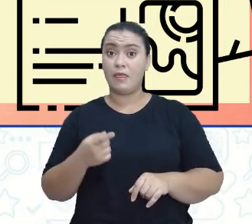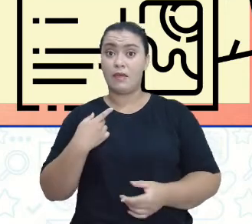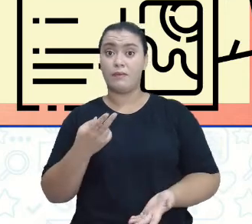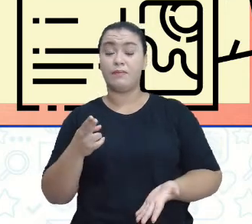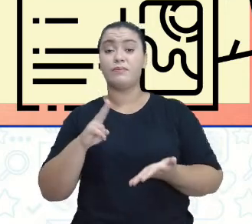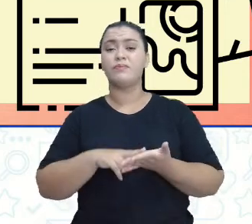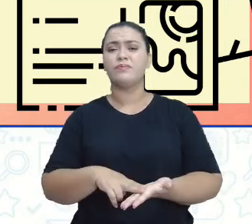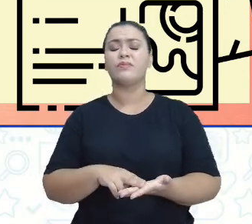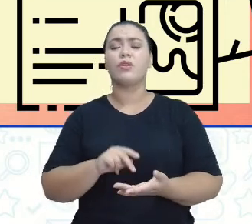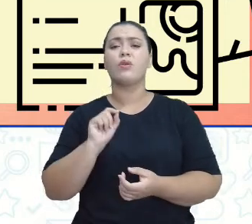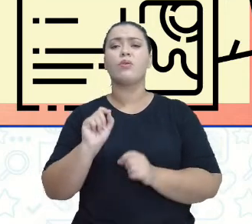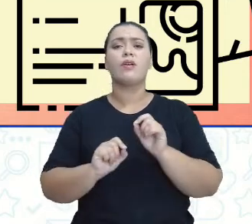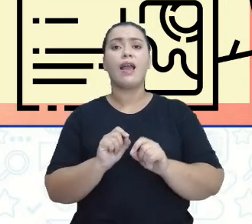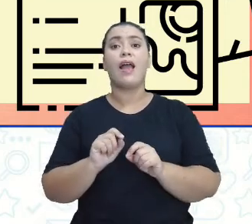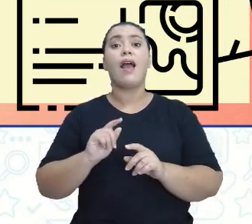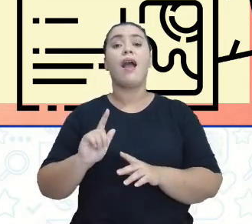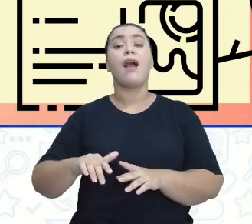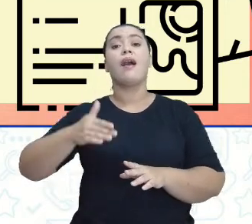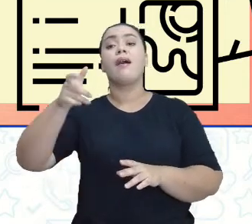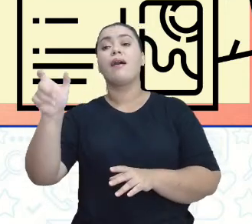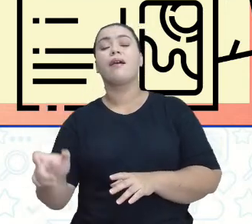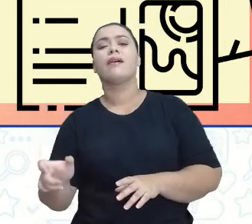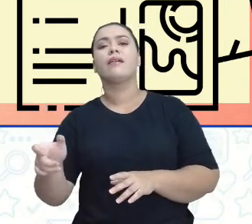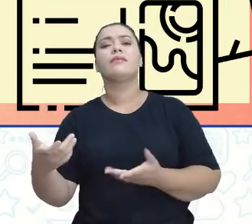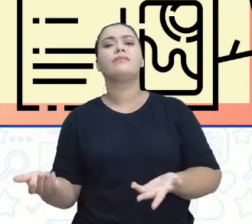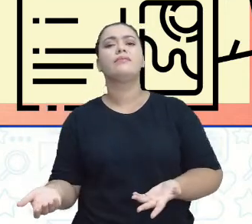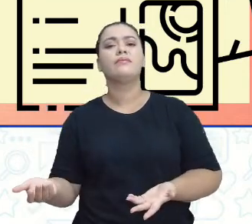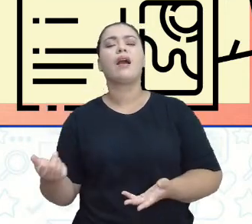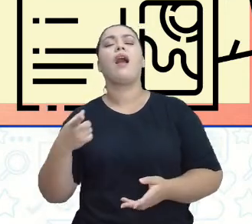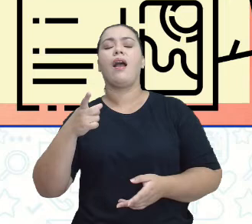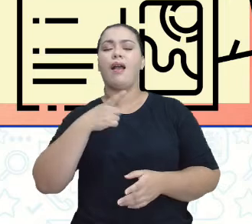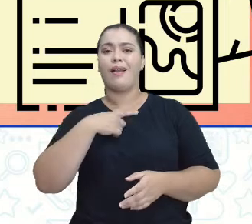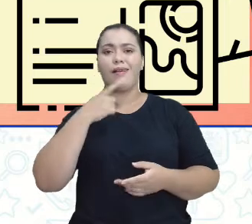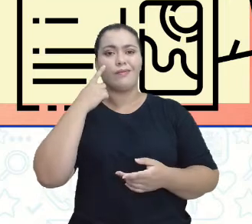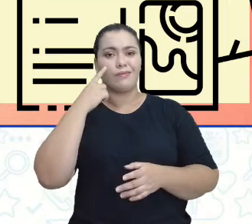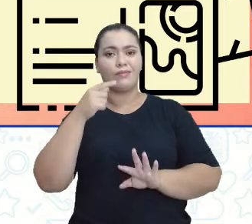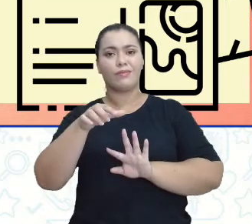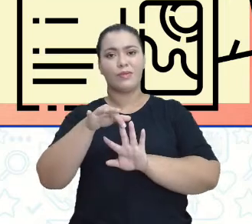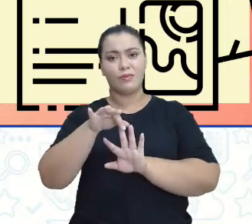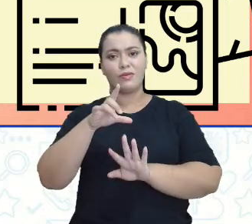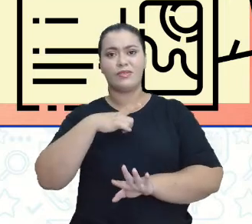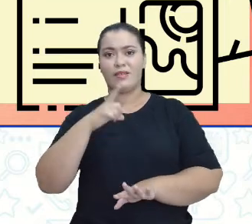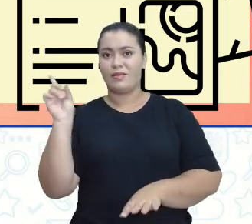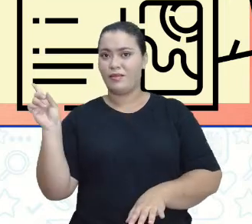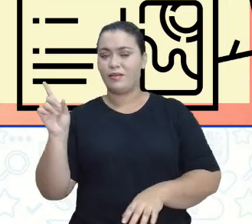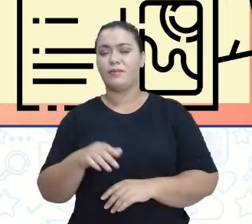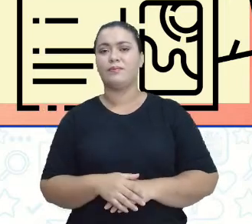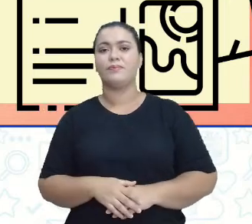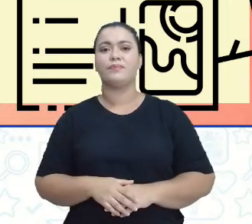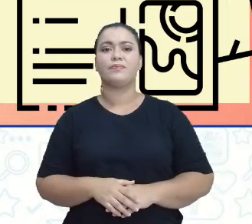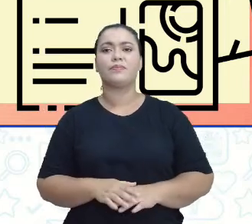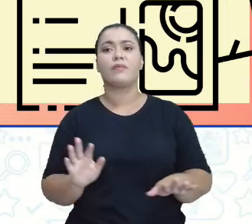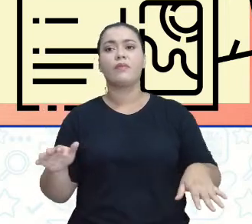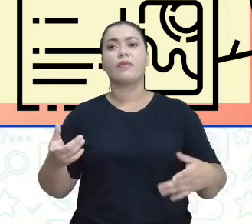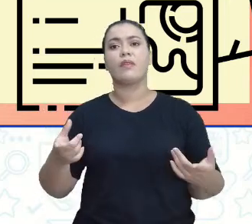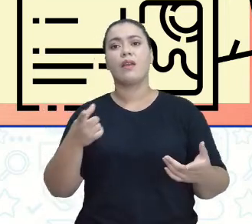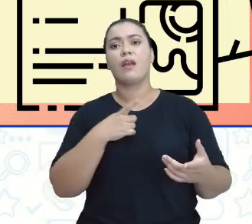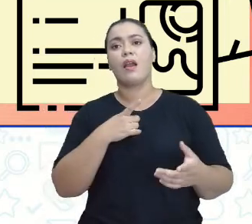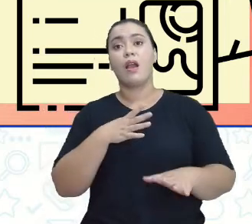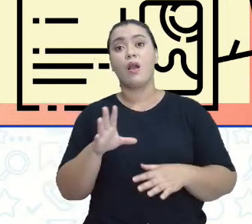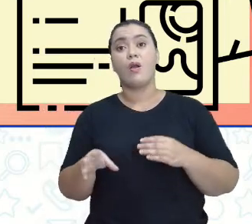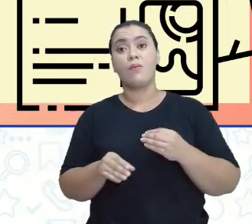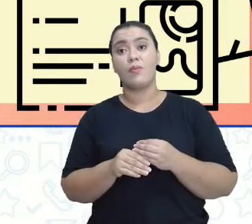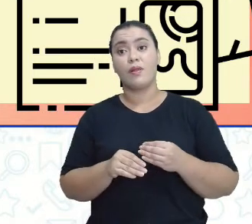quê? A quem? Aparece a preposição. Então aqui a gente tem o complemento como os postais e